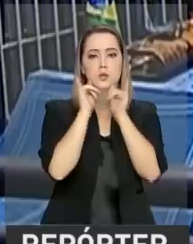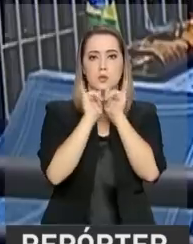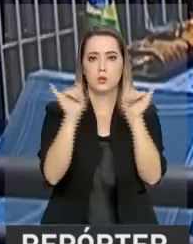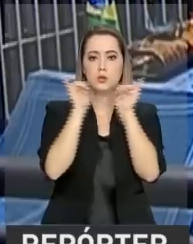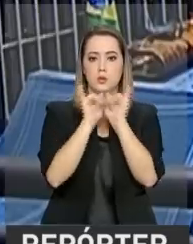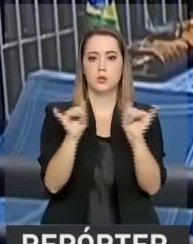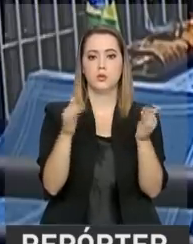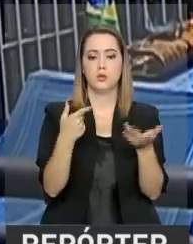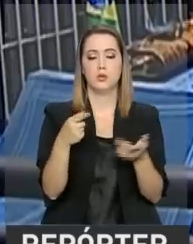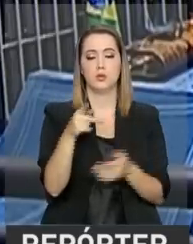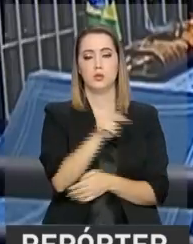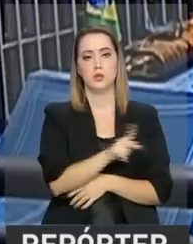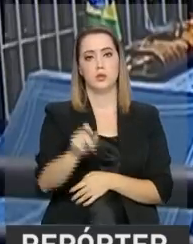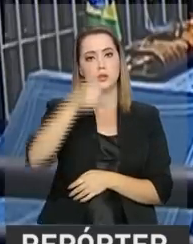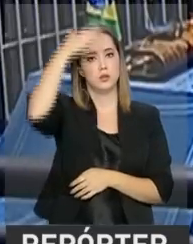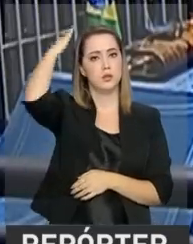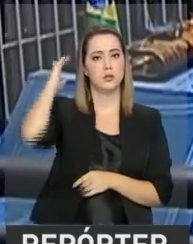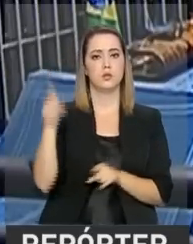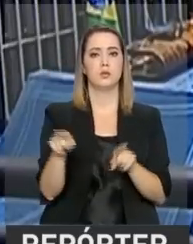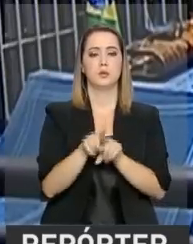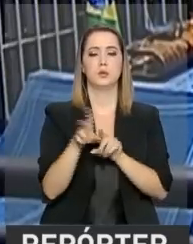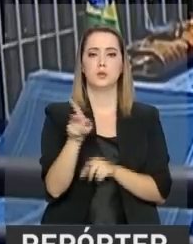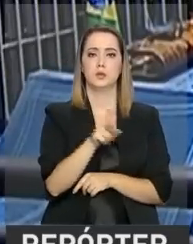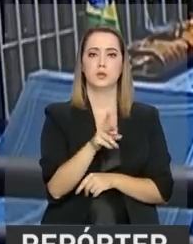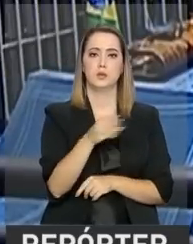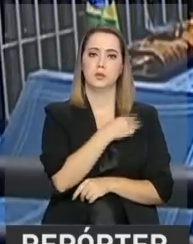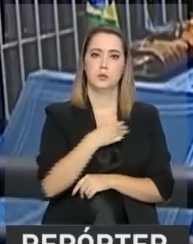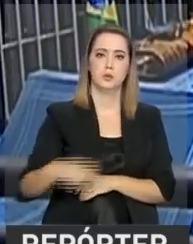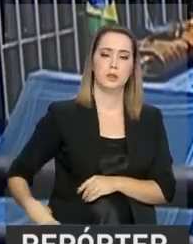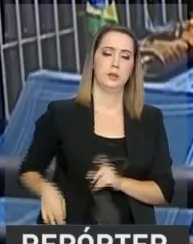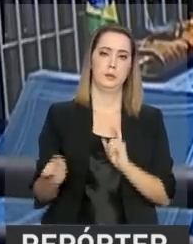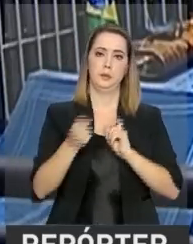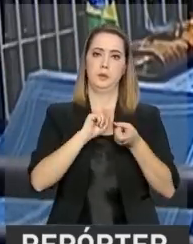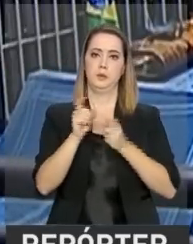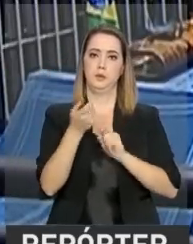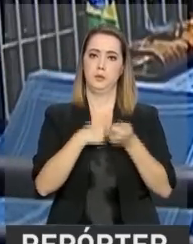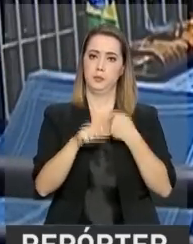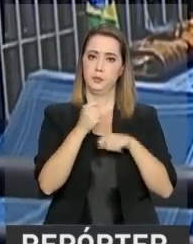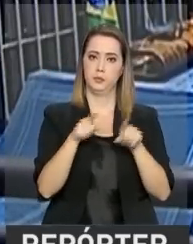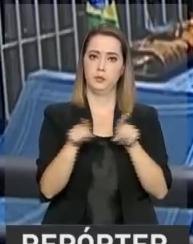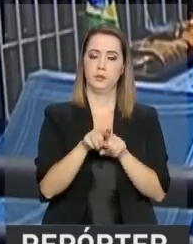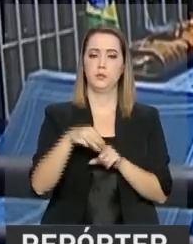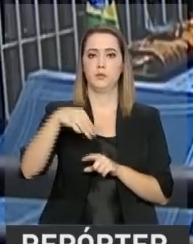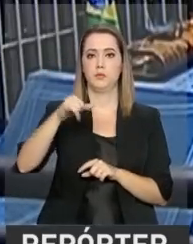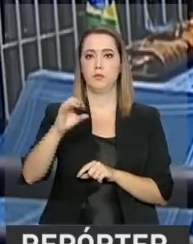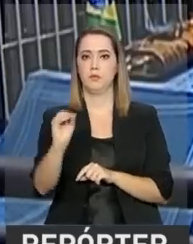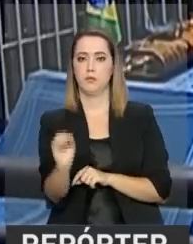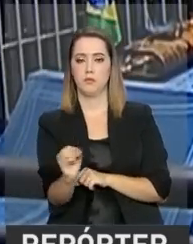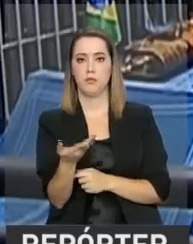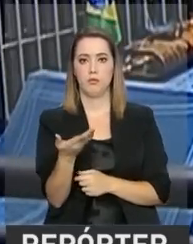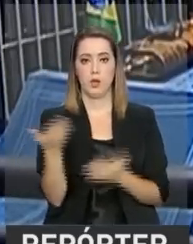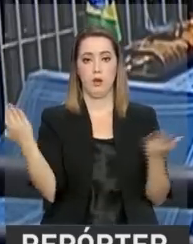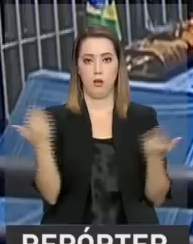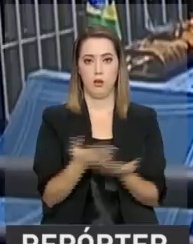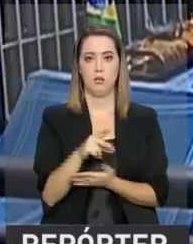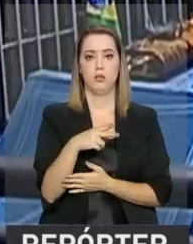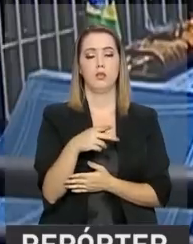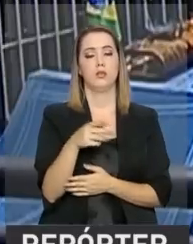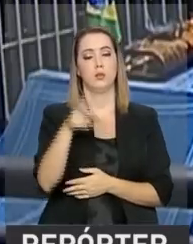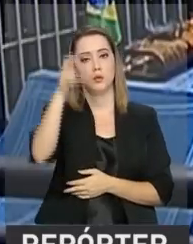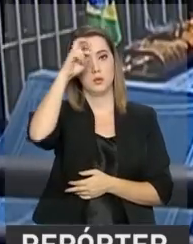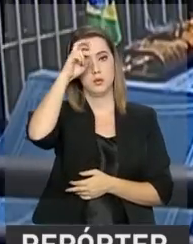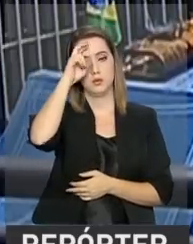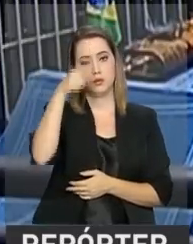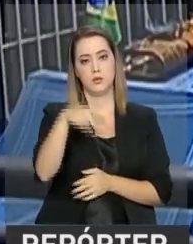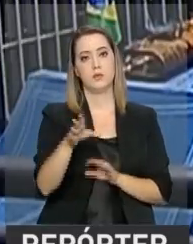anunciada pelo presidente Michel Temer e pelo ministro da Fazenda, Henrique Meirelles, em maio. Então agora, a partir de quinta-feira,